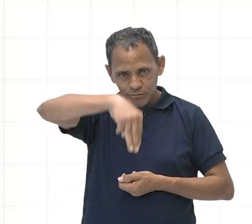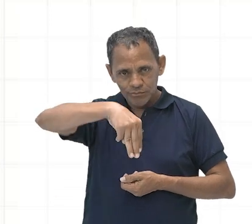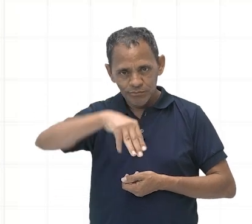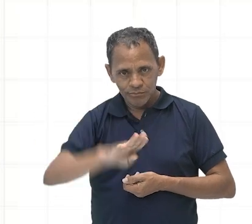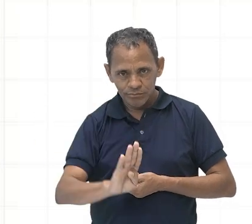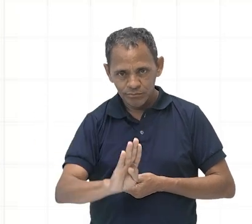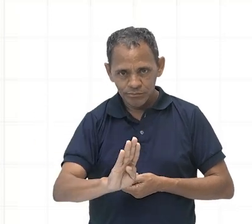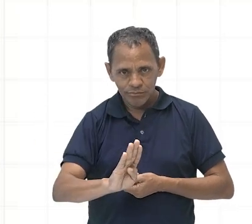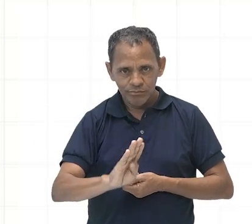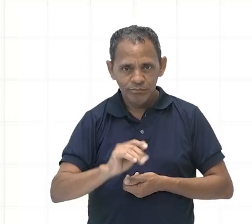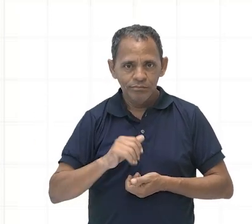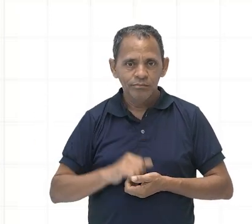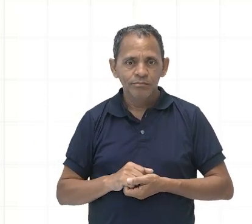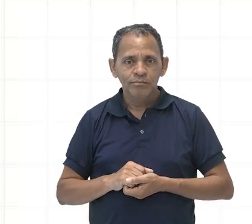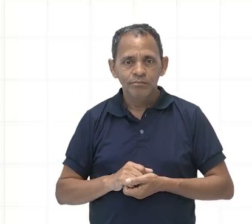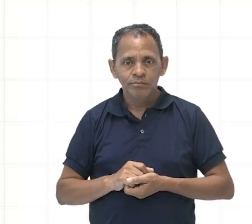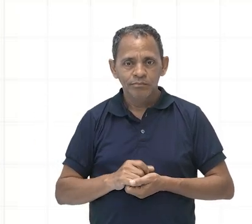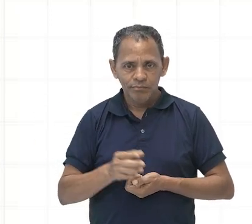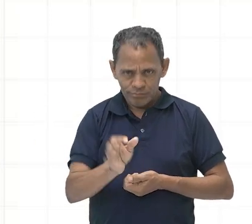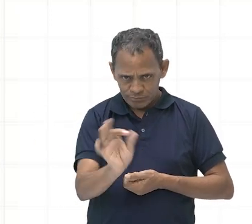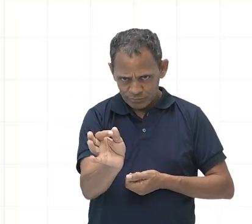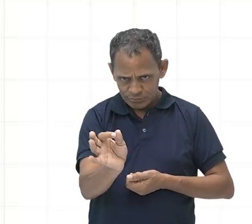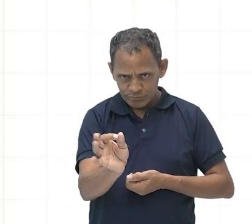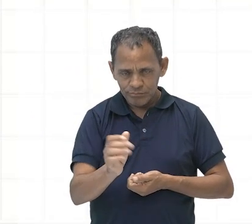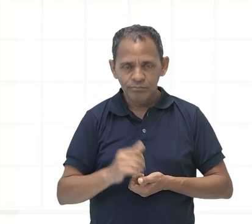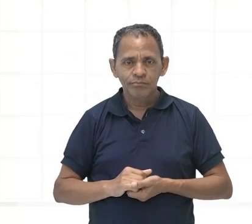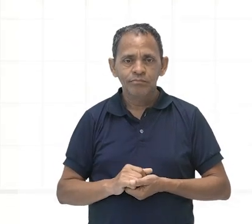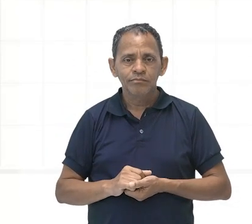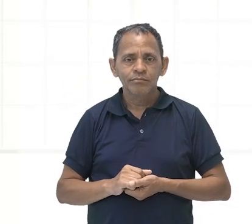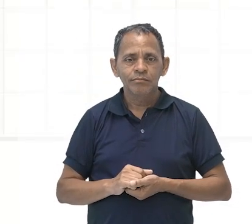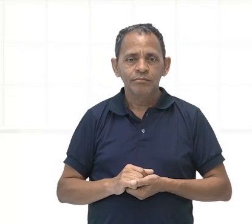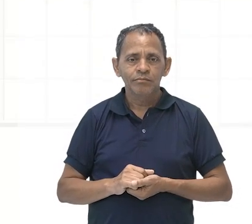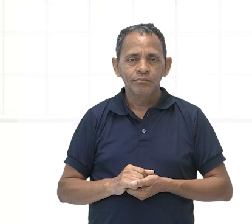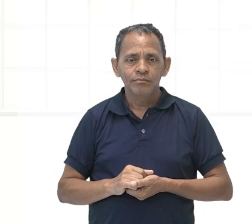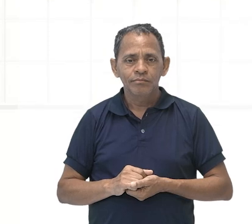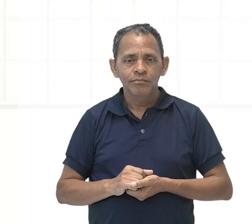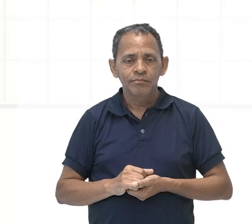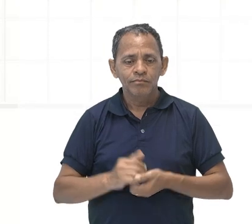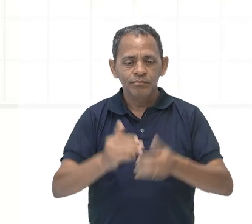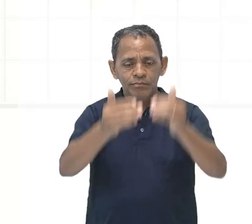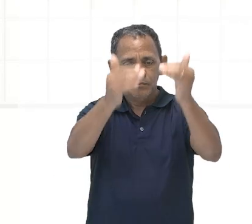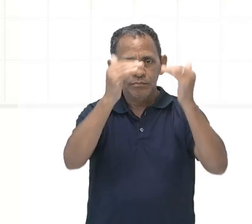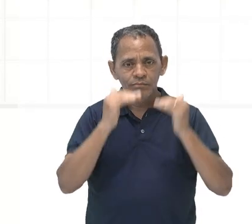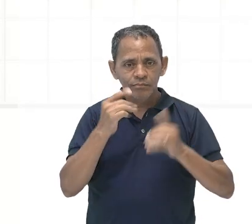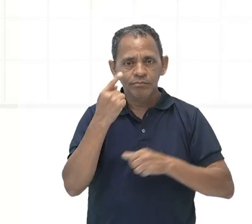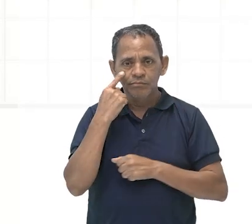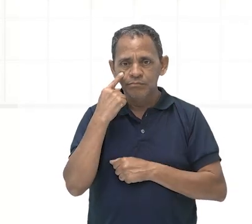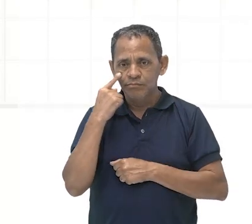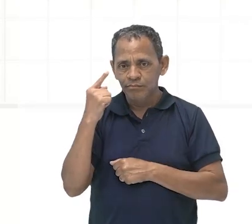megabytes. Certo, professor? E agora? Vamos imaginar o seguinte, ó.